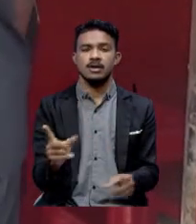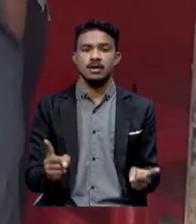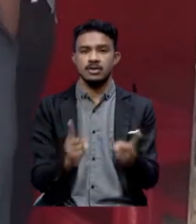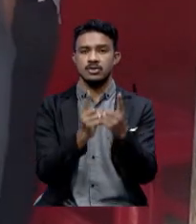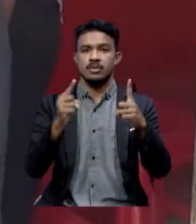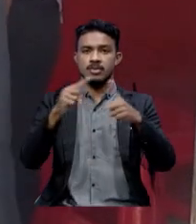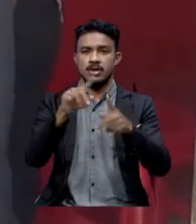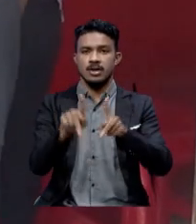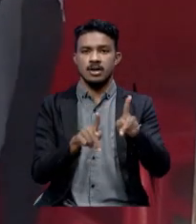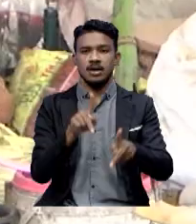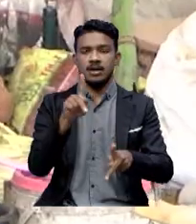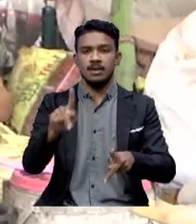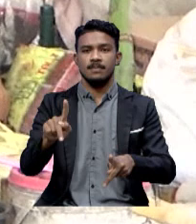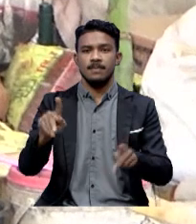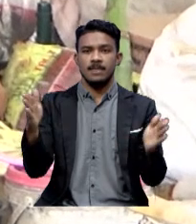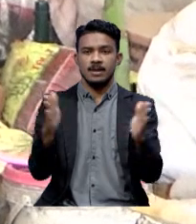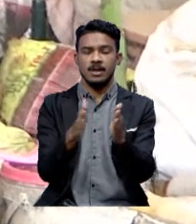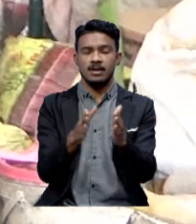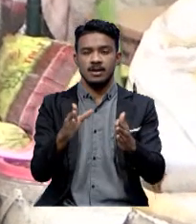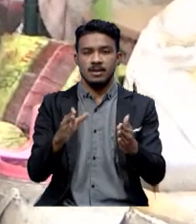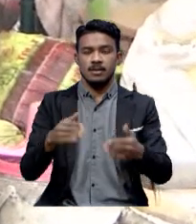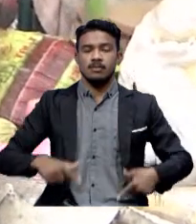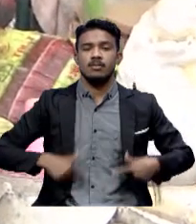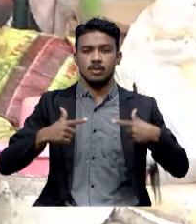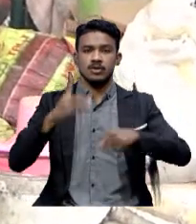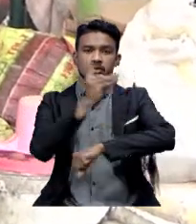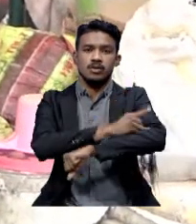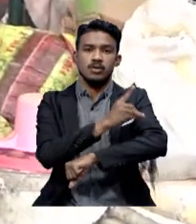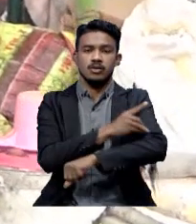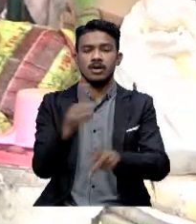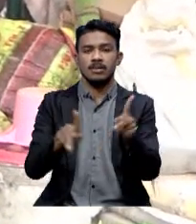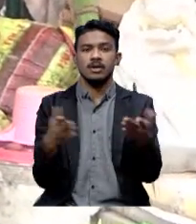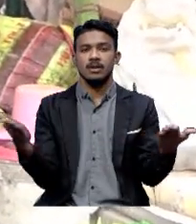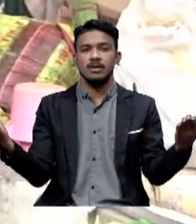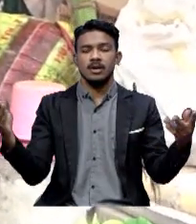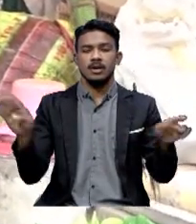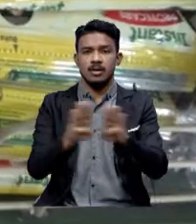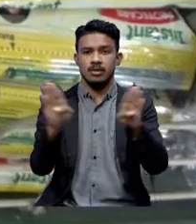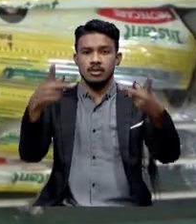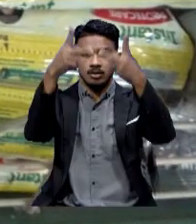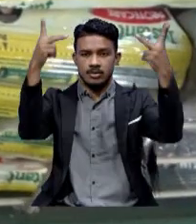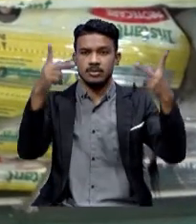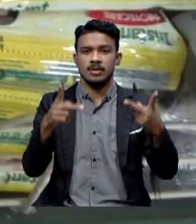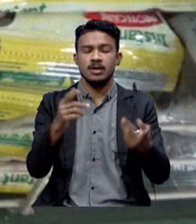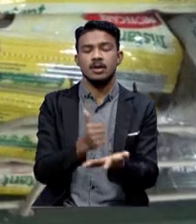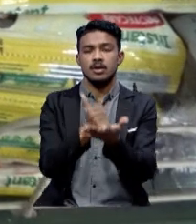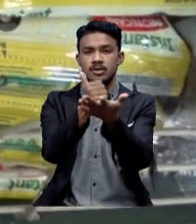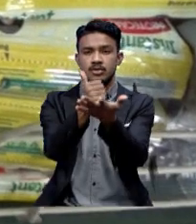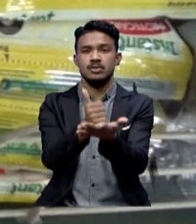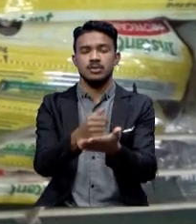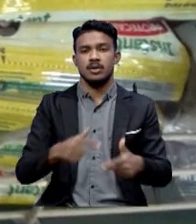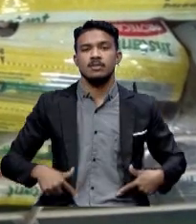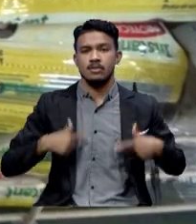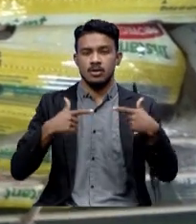povo que nem mora em Lorong, liliu comunidade nem bem loque que hoje que ele sustenta mores. Também, né? Negociante sira